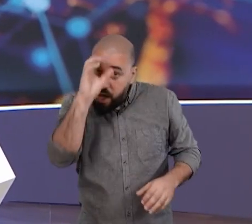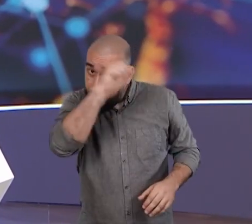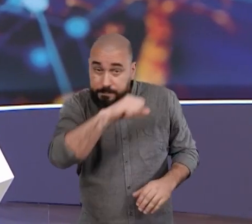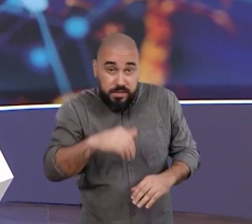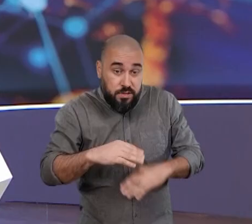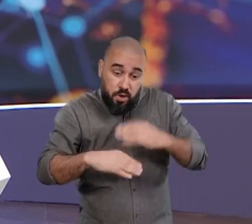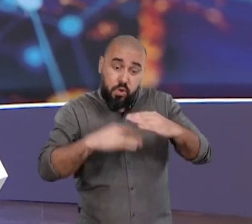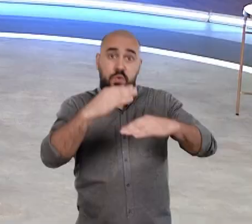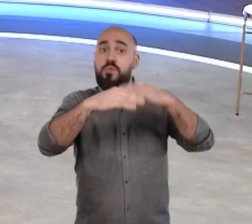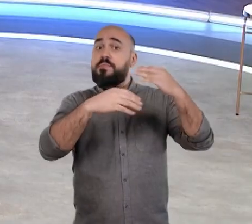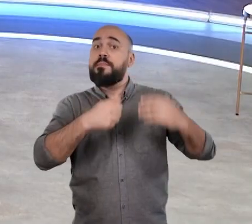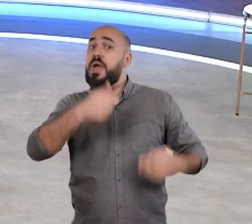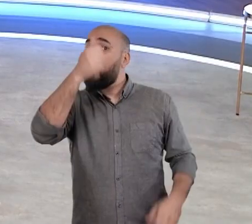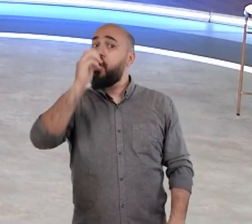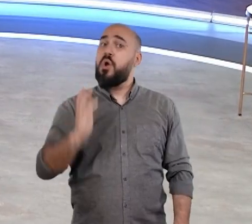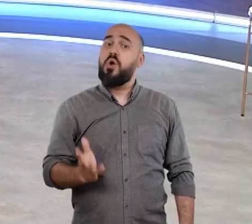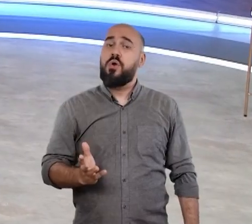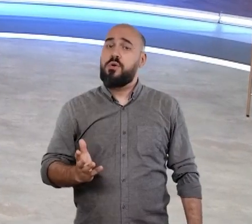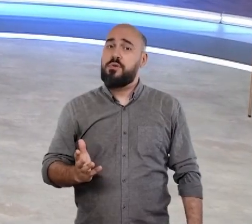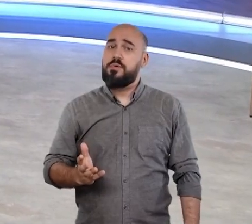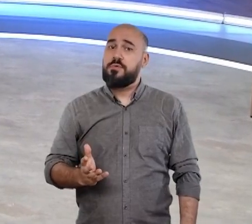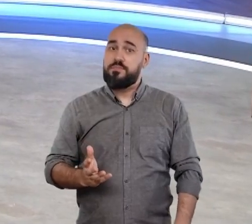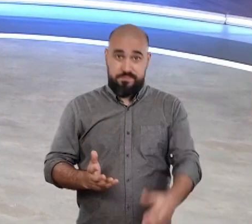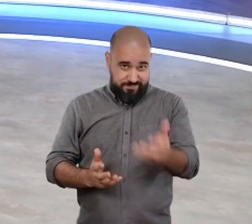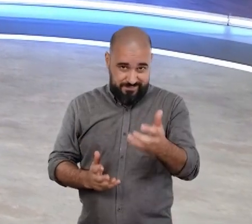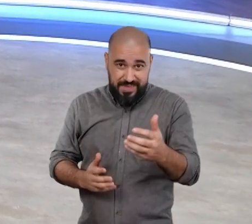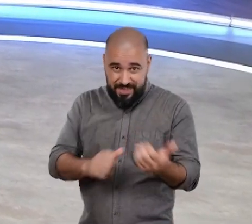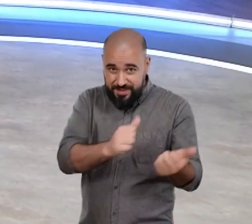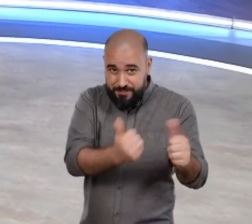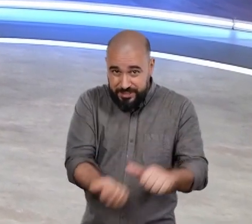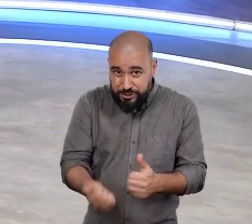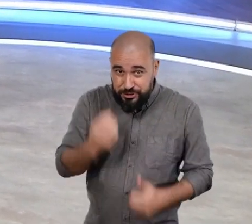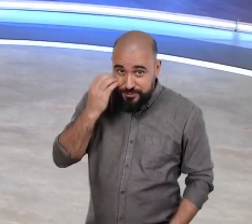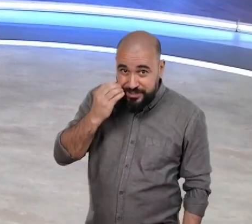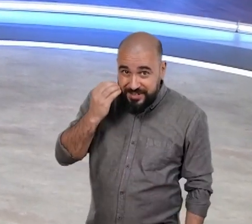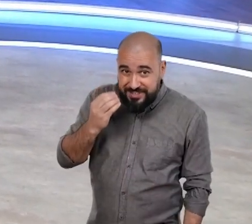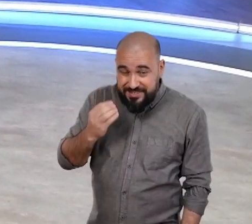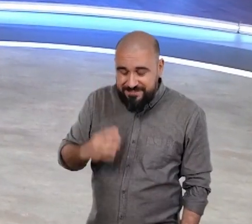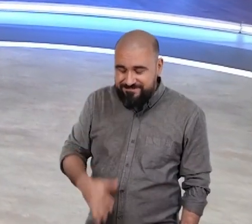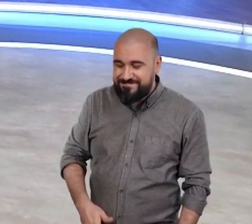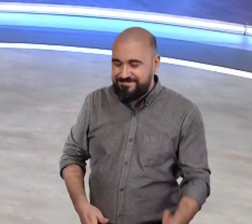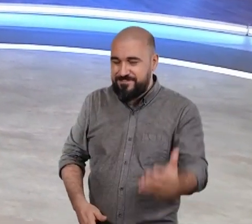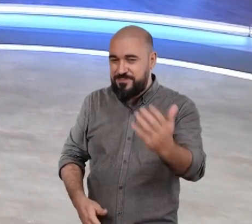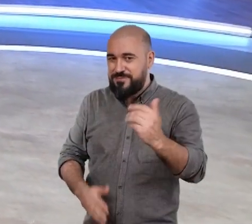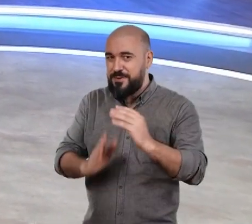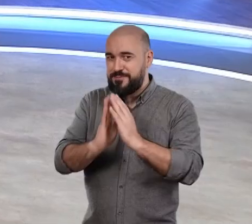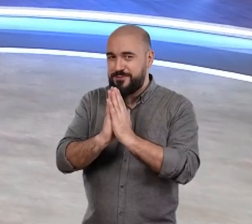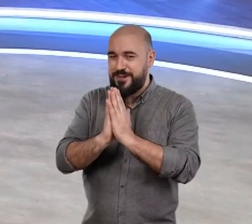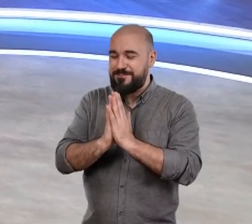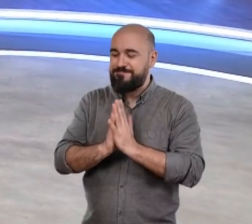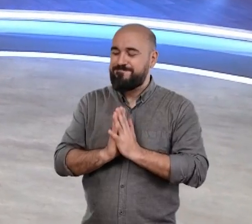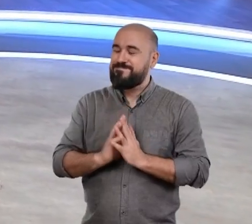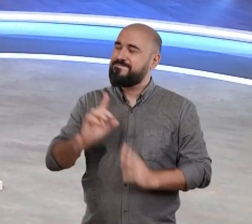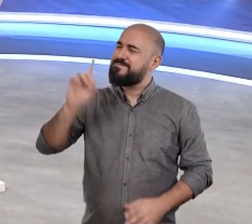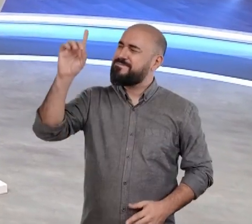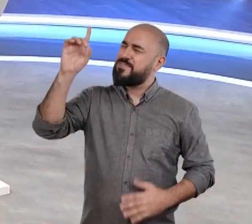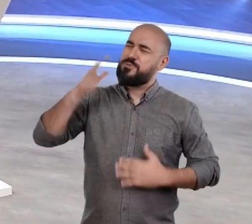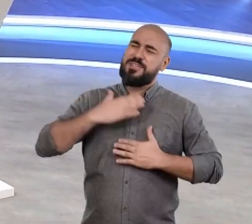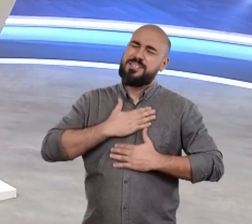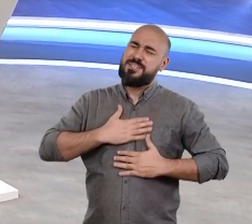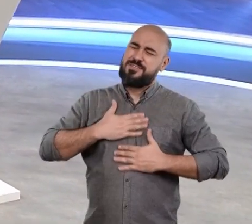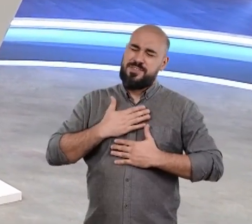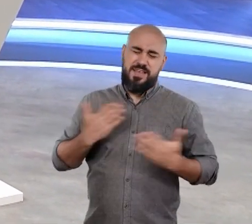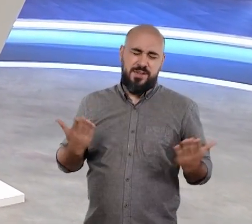do batismo. Se esse é o seu desejo, eu quero te convidar a orar comigo. Vamos falar com Ele. Deus querido,